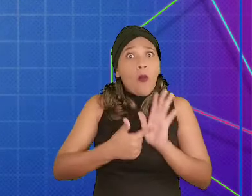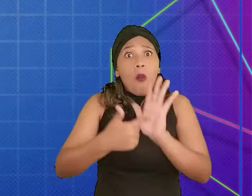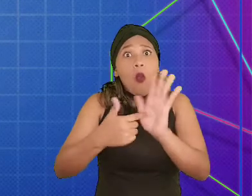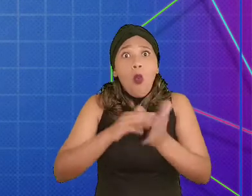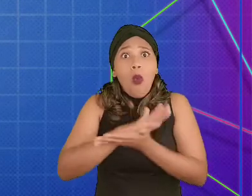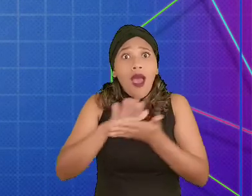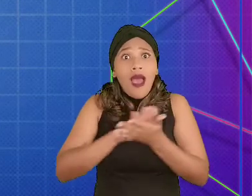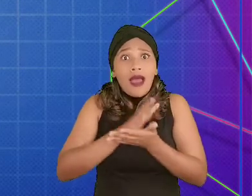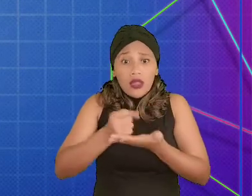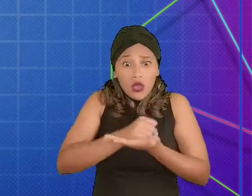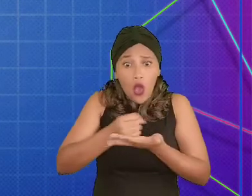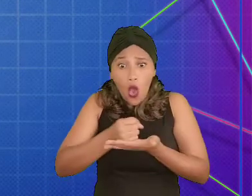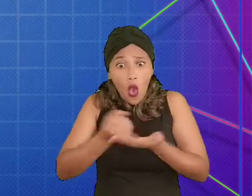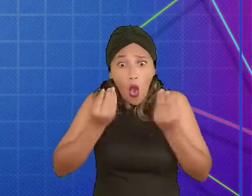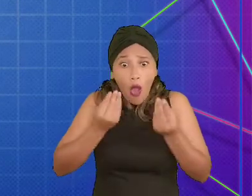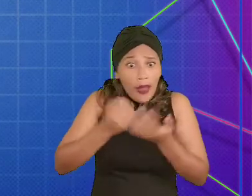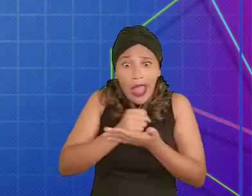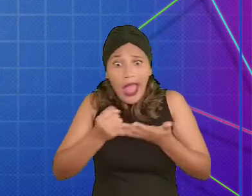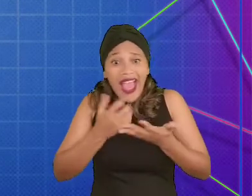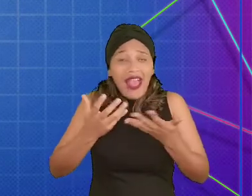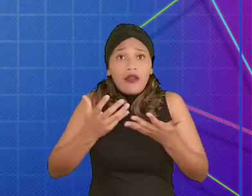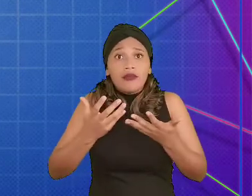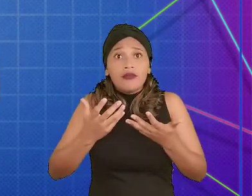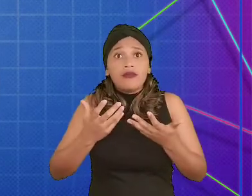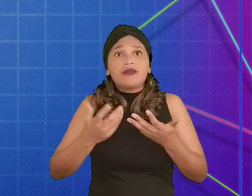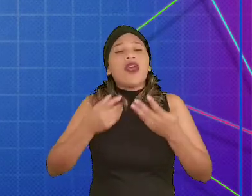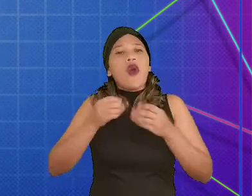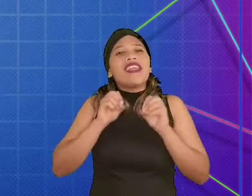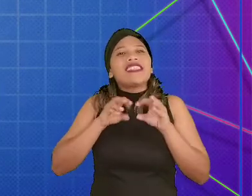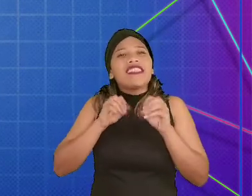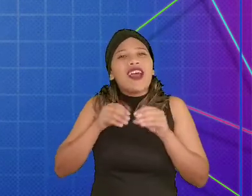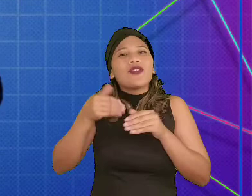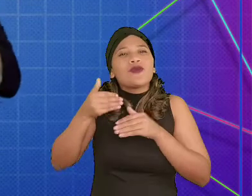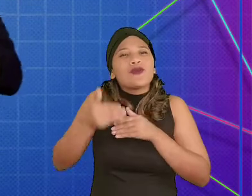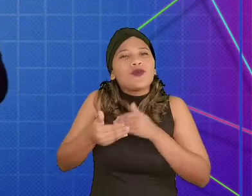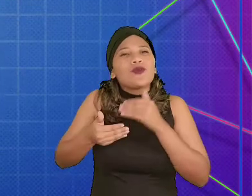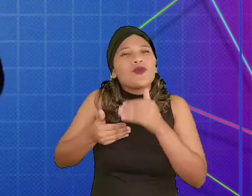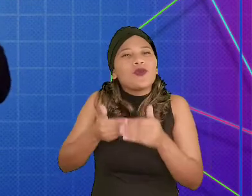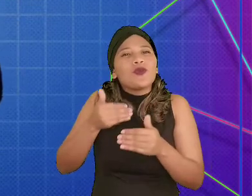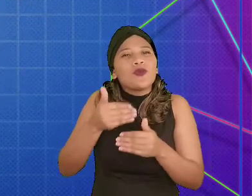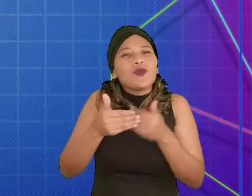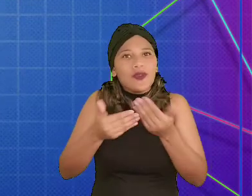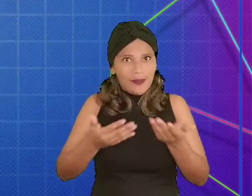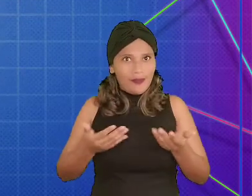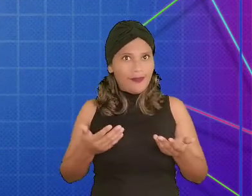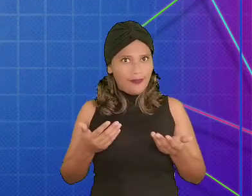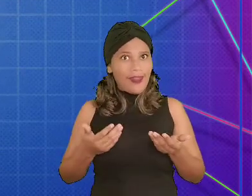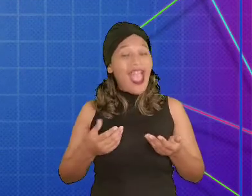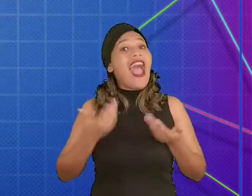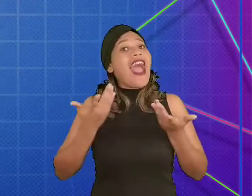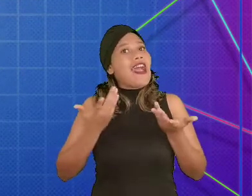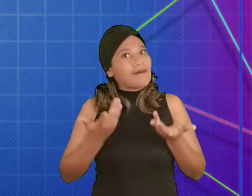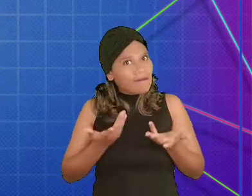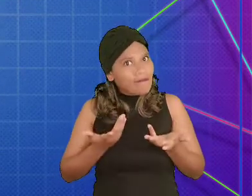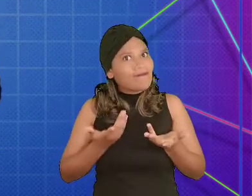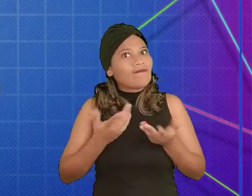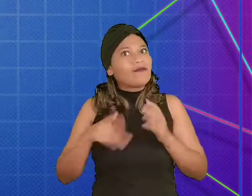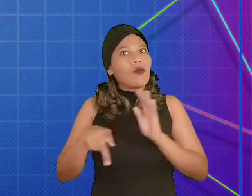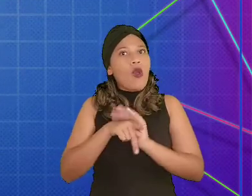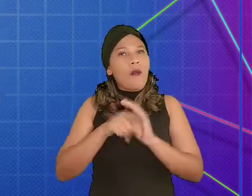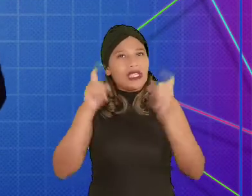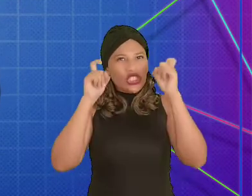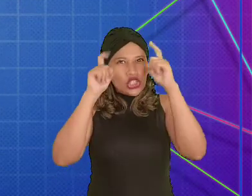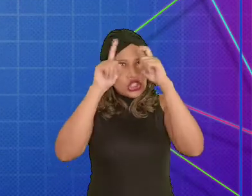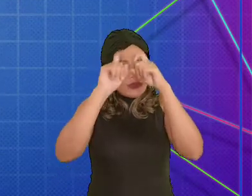foi apresentado para ele. Então você tem que pensar em ir ensinando de pouquinho em pouquinho cada coisa, e aí sim ir